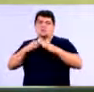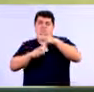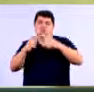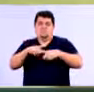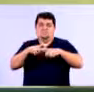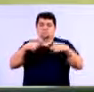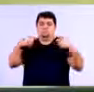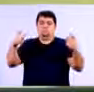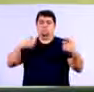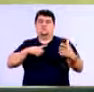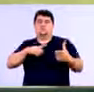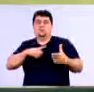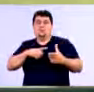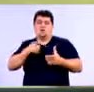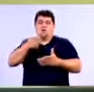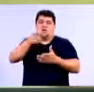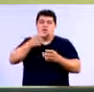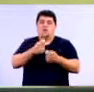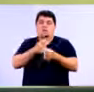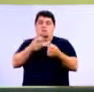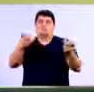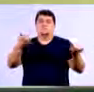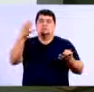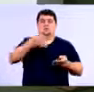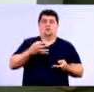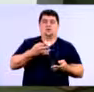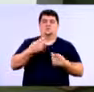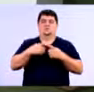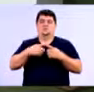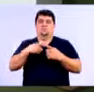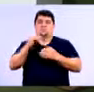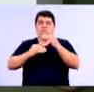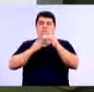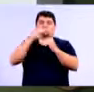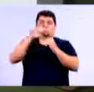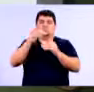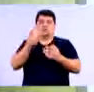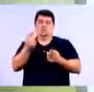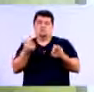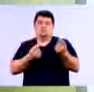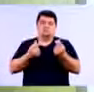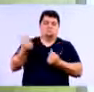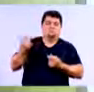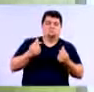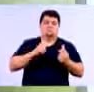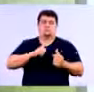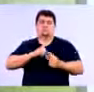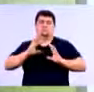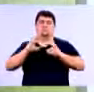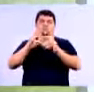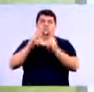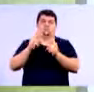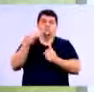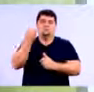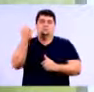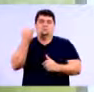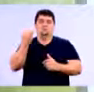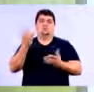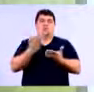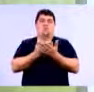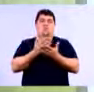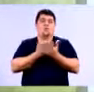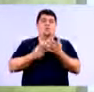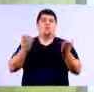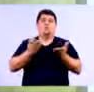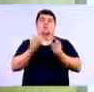de fazer investimento, né, professor? Isso, forma de investimento e também rentabilidades, ganho em outras ações financeiras. E a aula de hoje